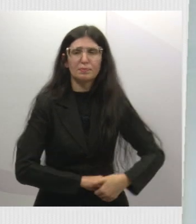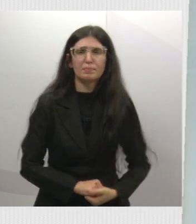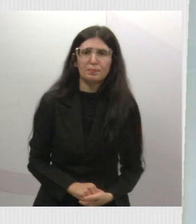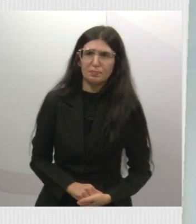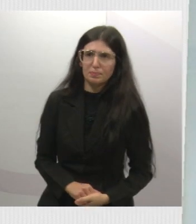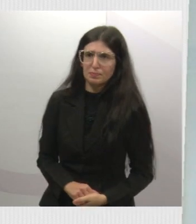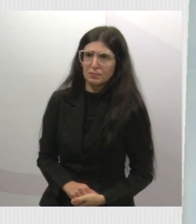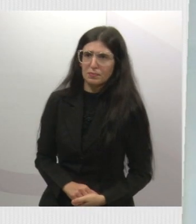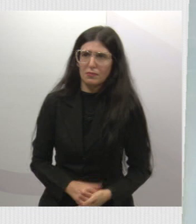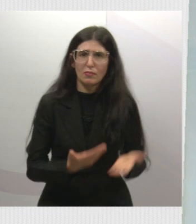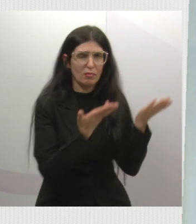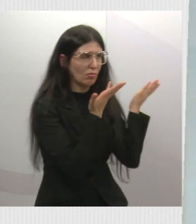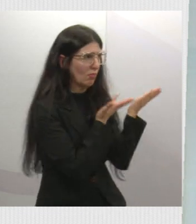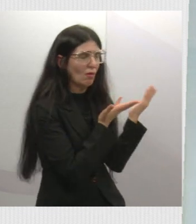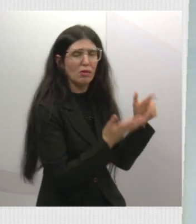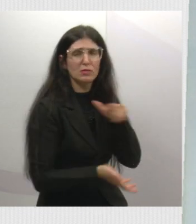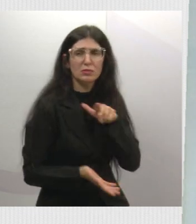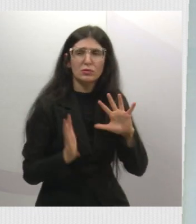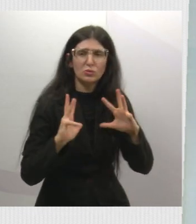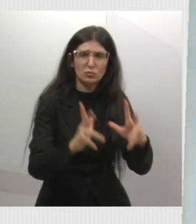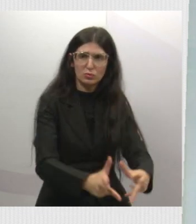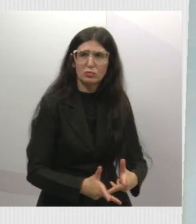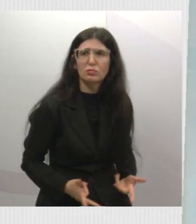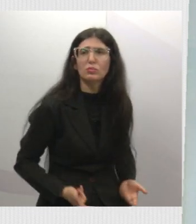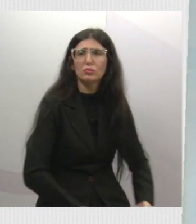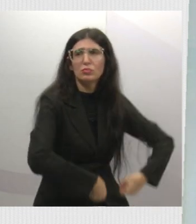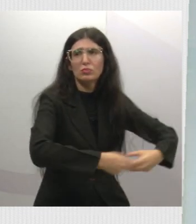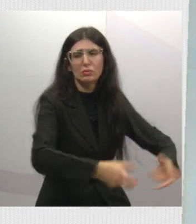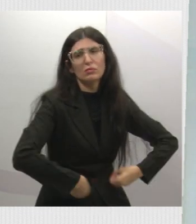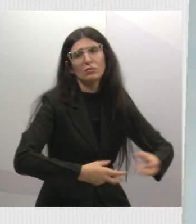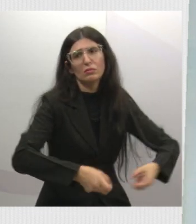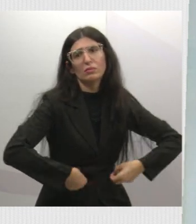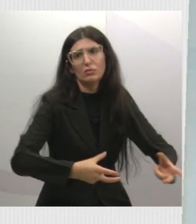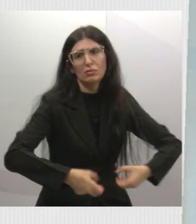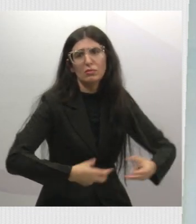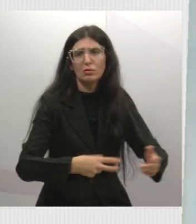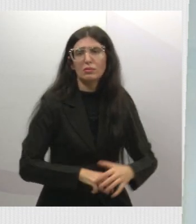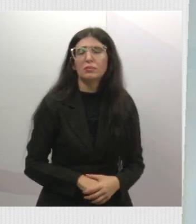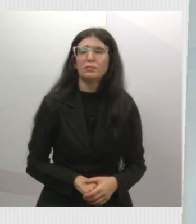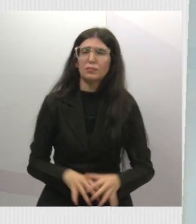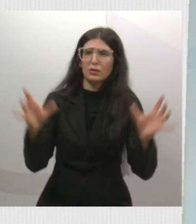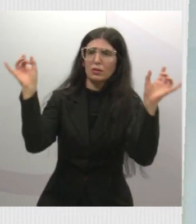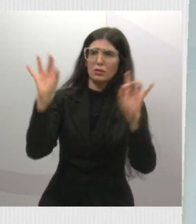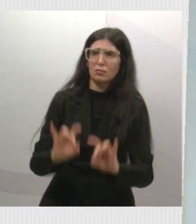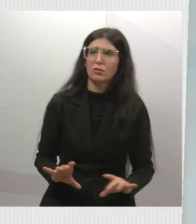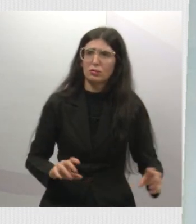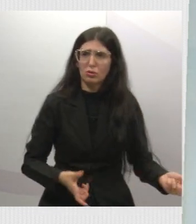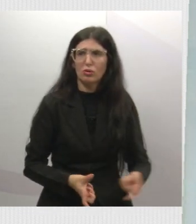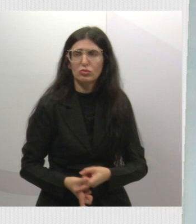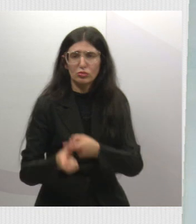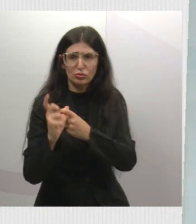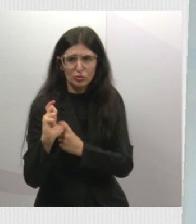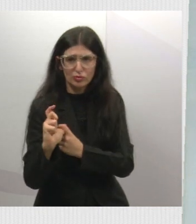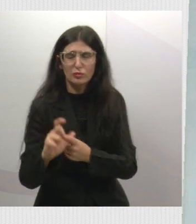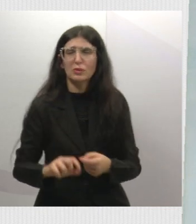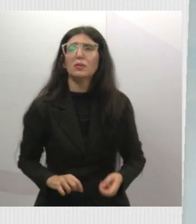Aqui temos mais um pouquinho de despesas, onde temos encargos especiais, que é serviço da dívida e